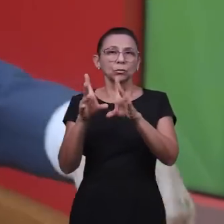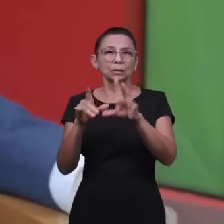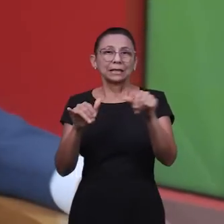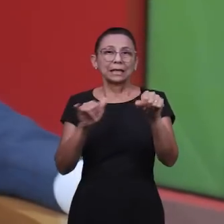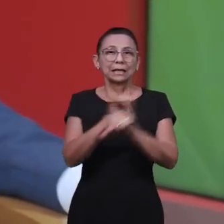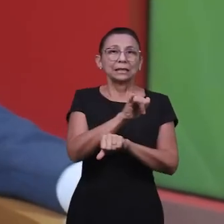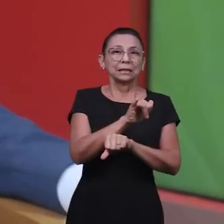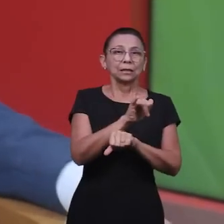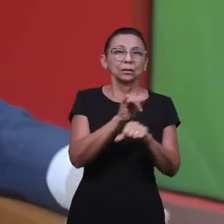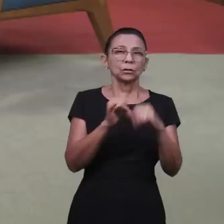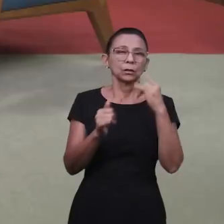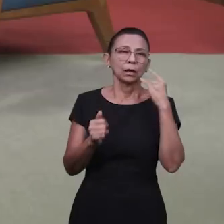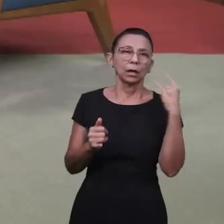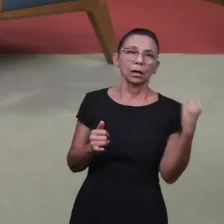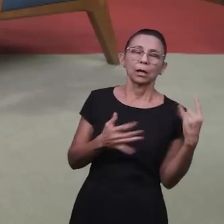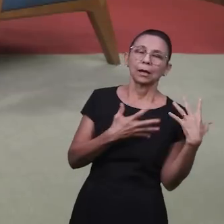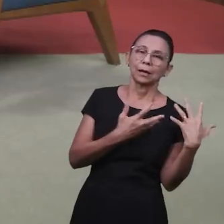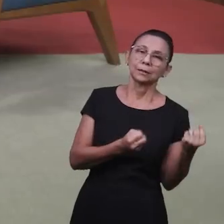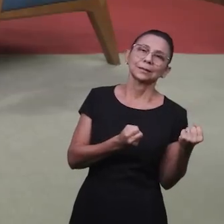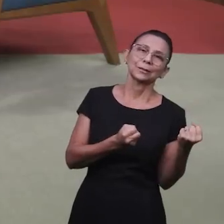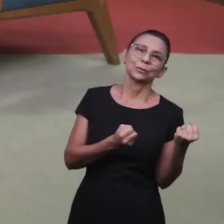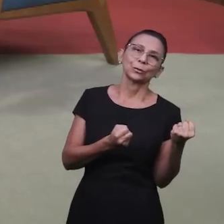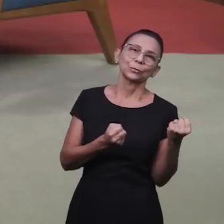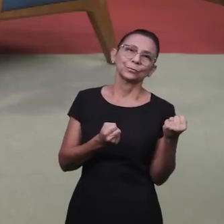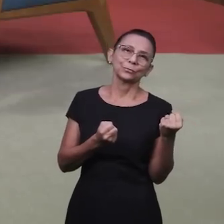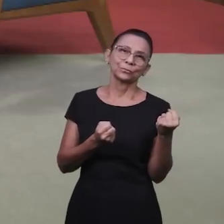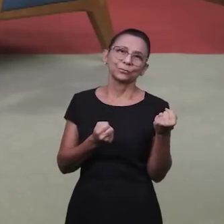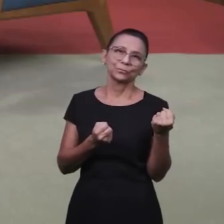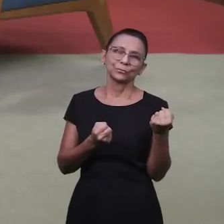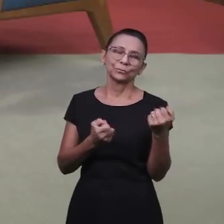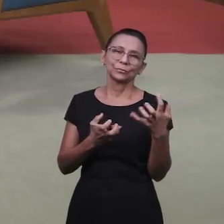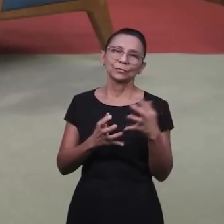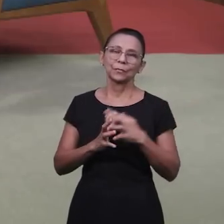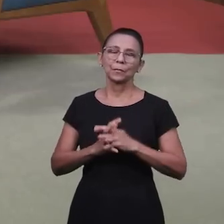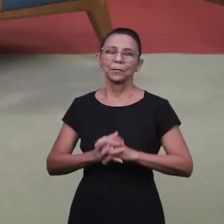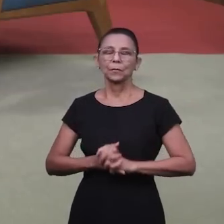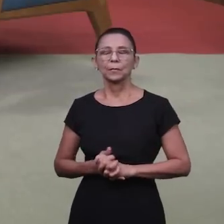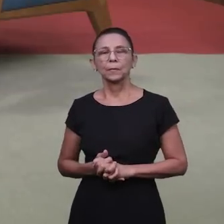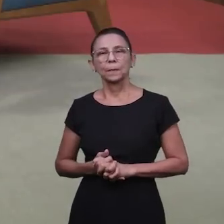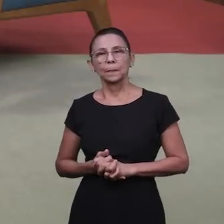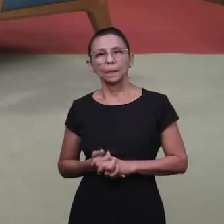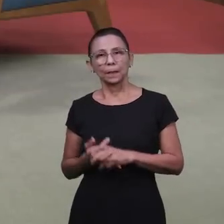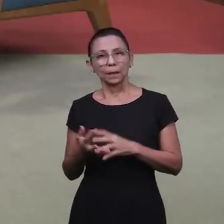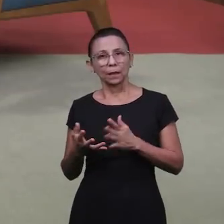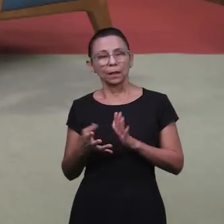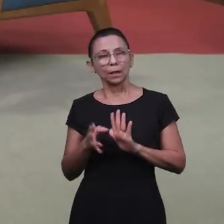doutrina enganosa. O texto aí, né,